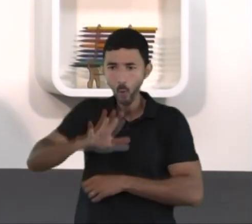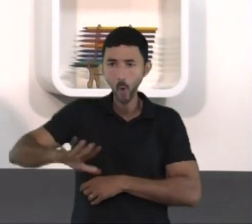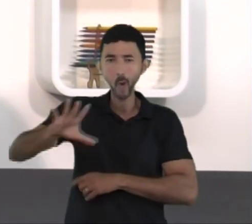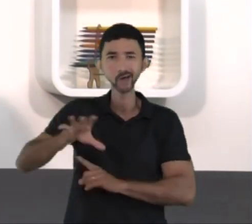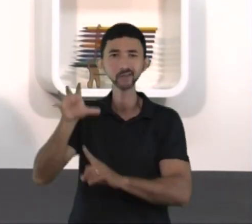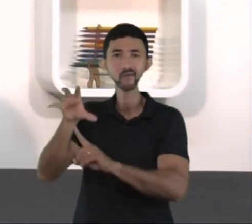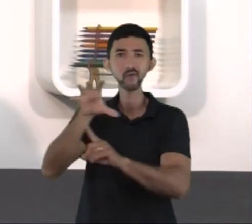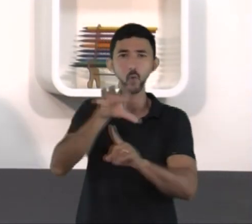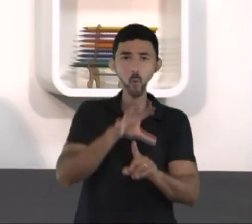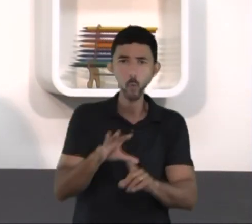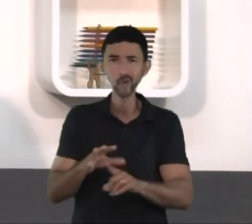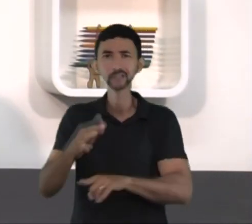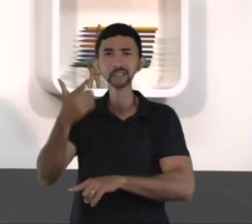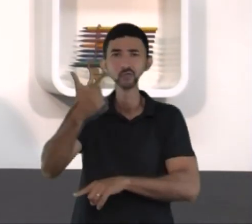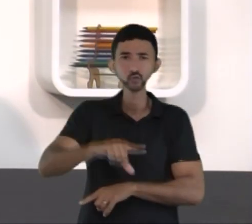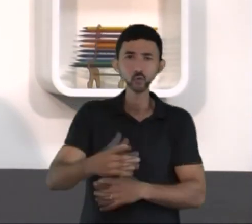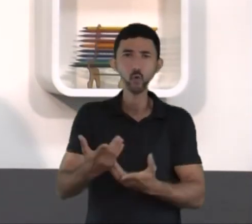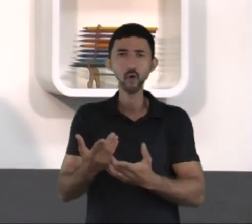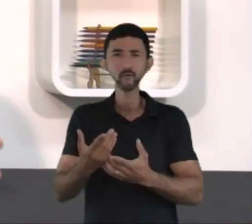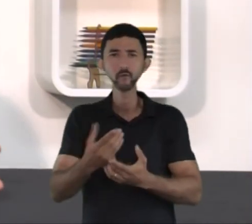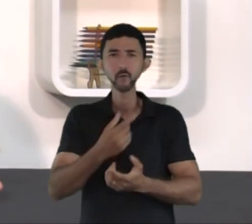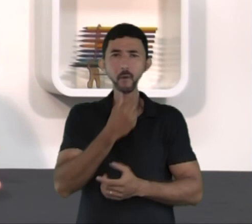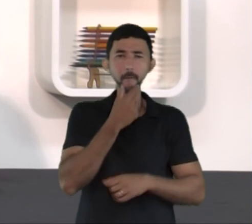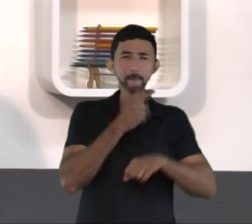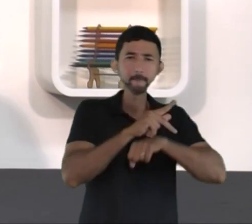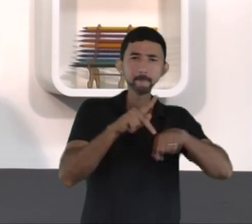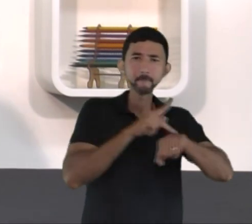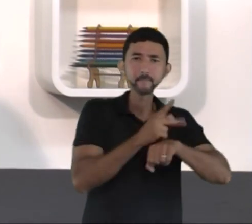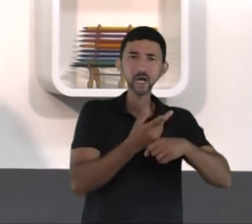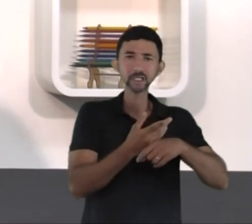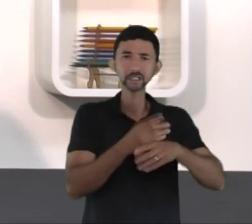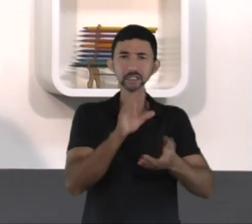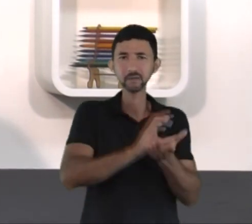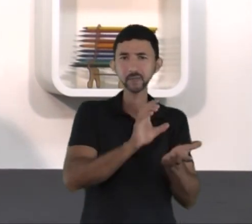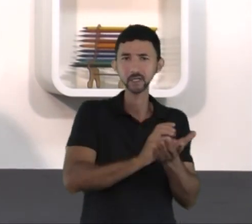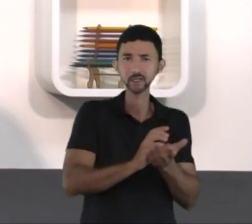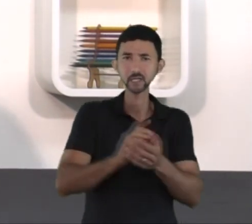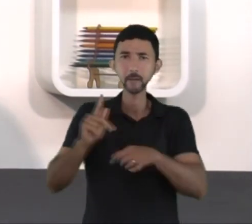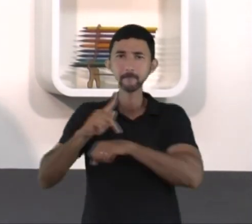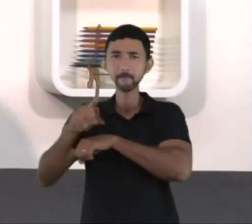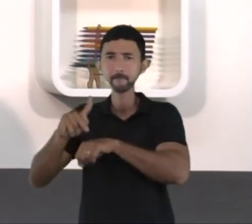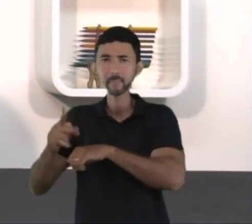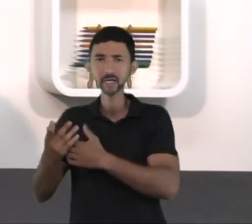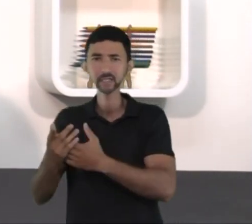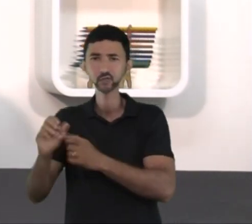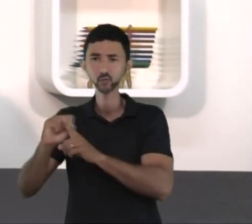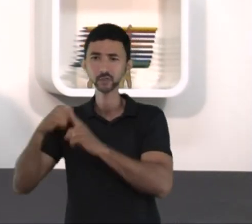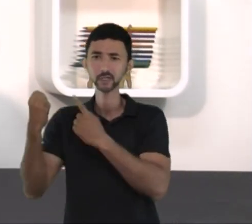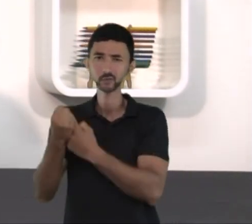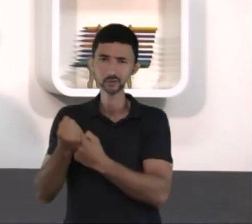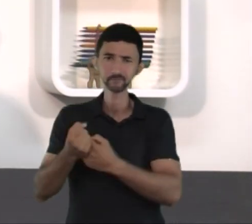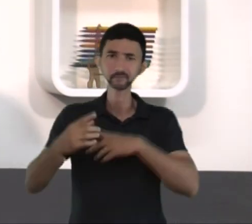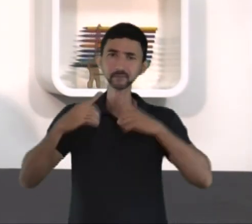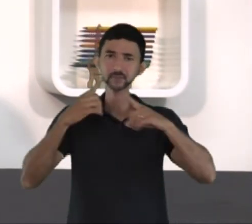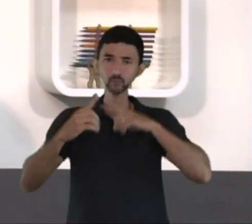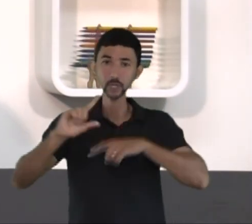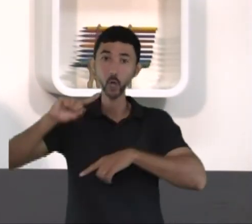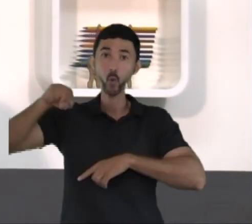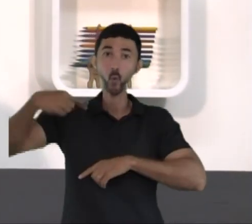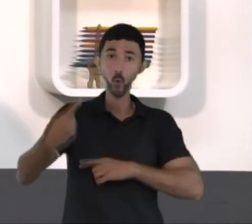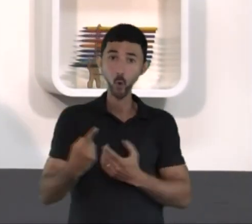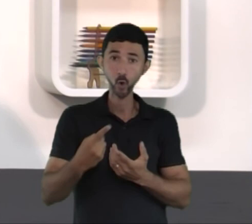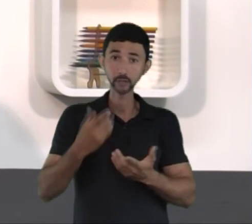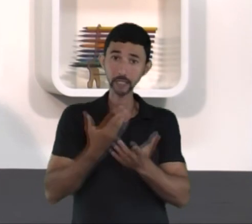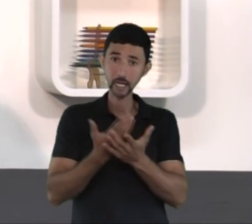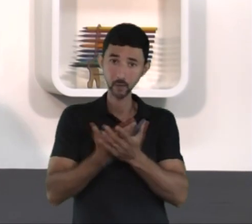influência, novamente um país socialista e um país capitalista. Mas isso é uma discussão para uma próxima aula, tá